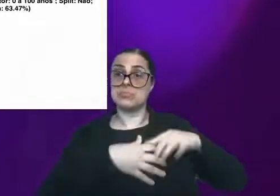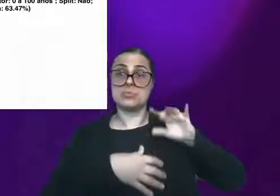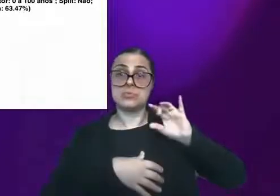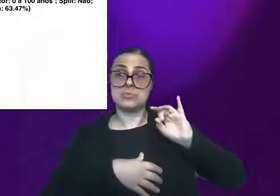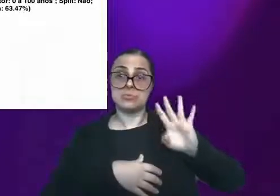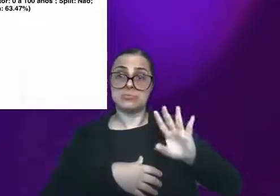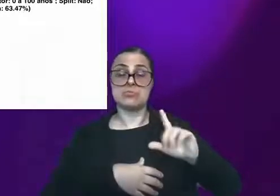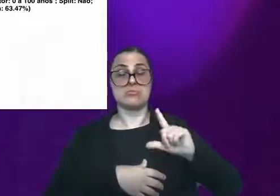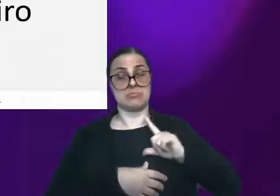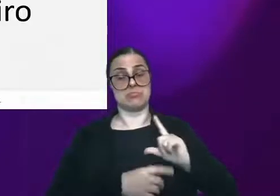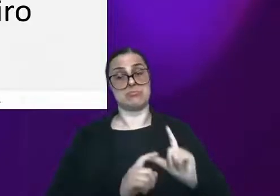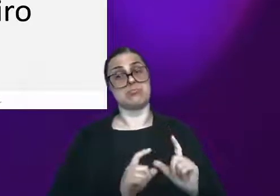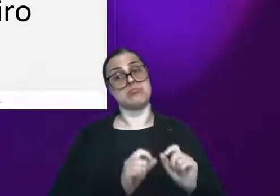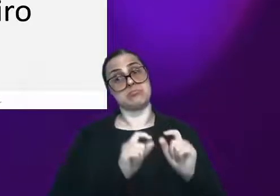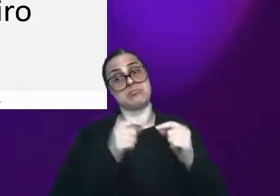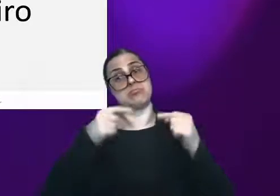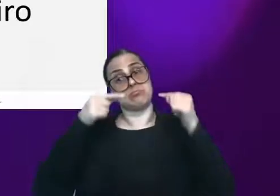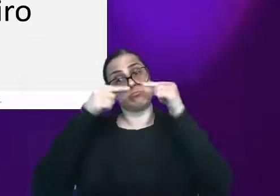dentro do critério.